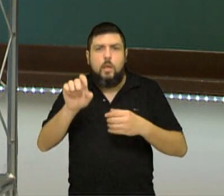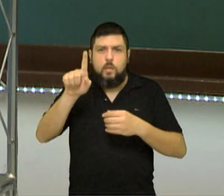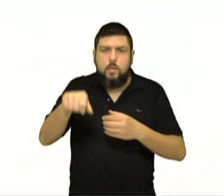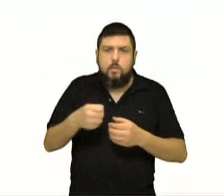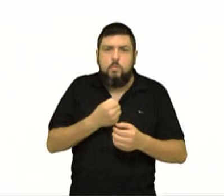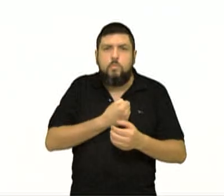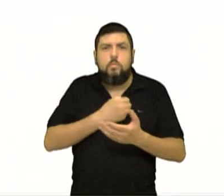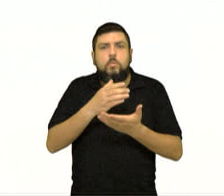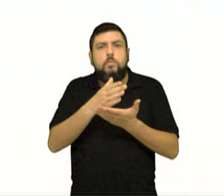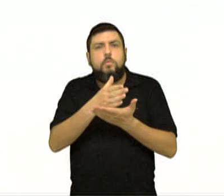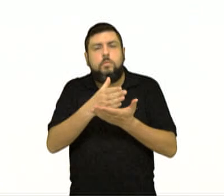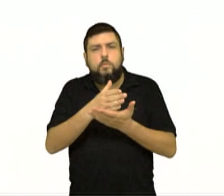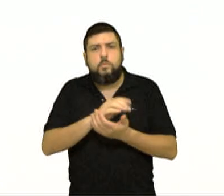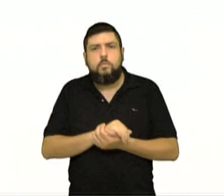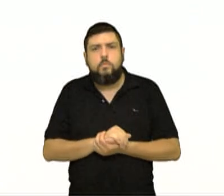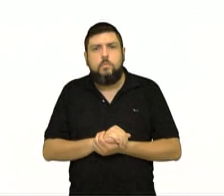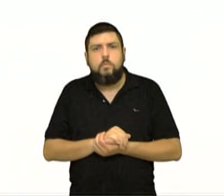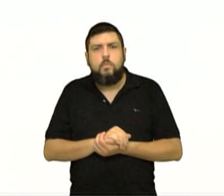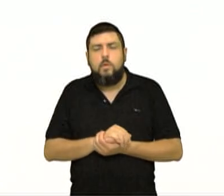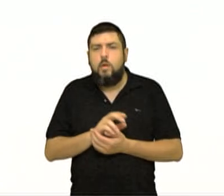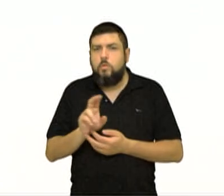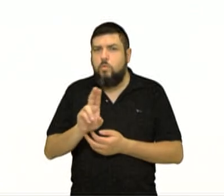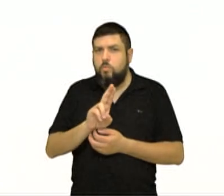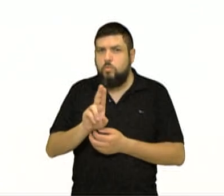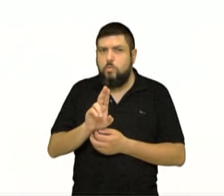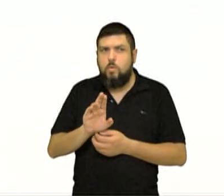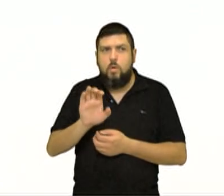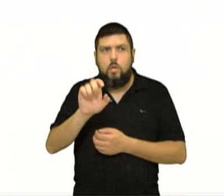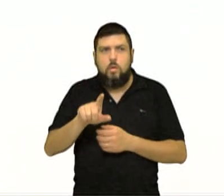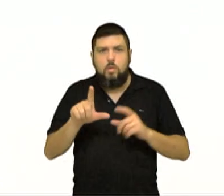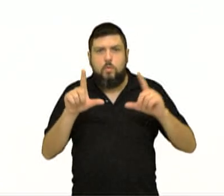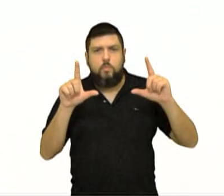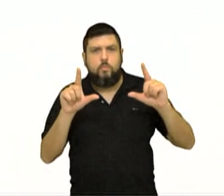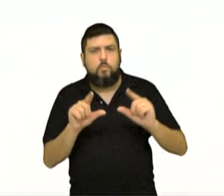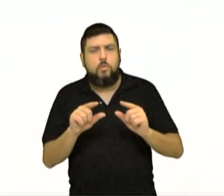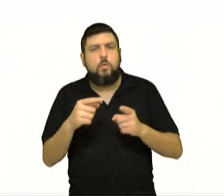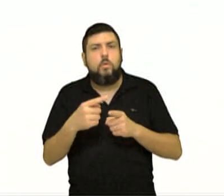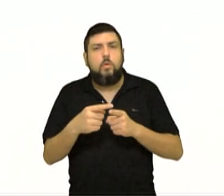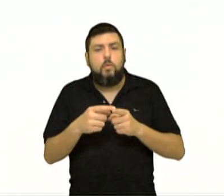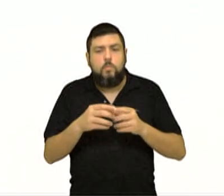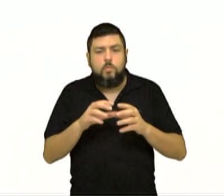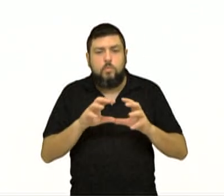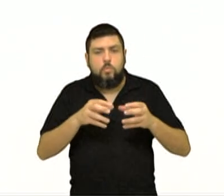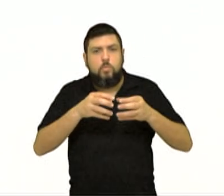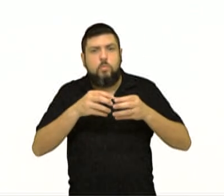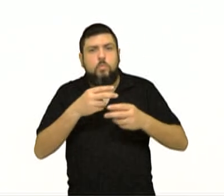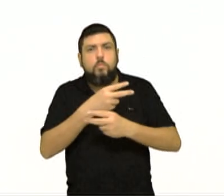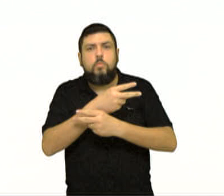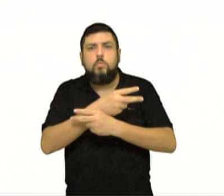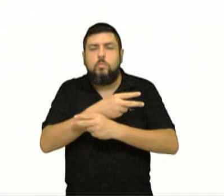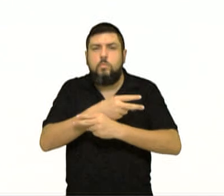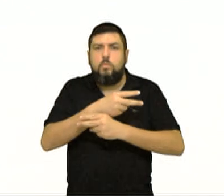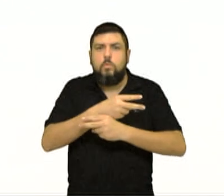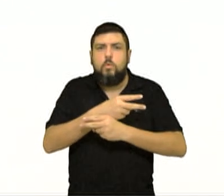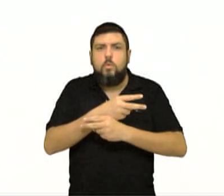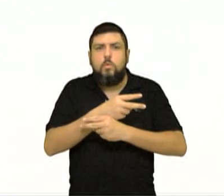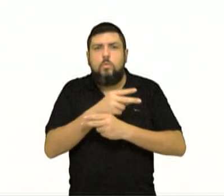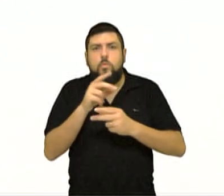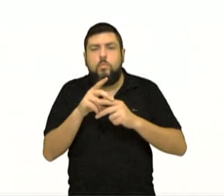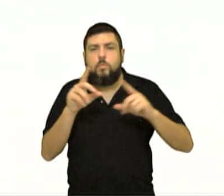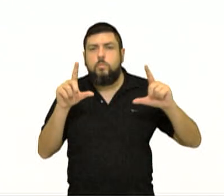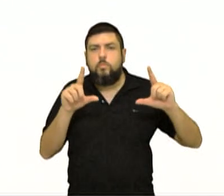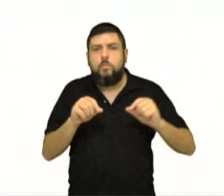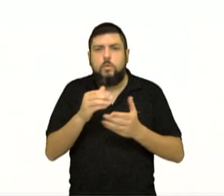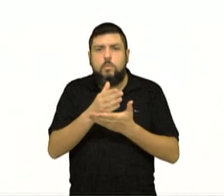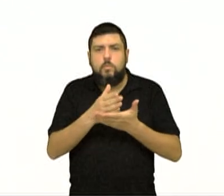é um processo chamado reducional, tá? Porque, logicamente, porque ele reduz o quê? O número de cromossomos pela metade. Então